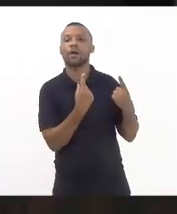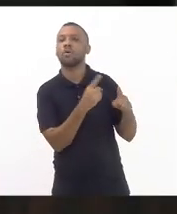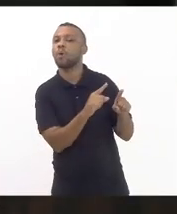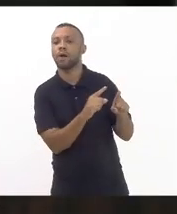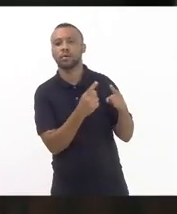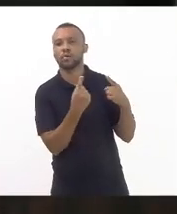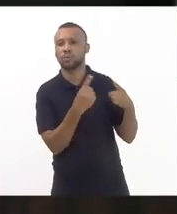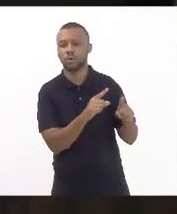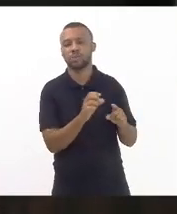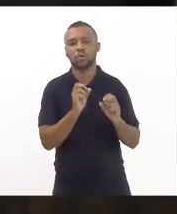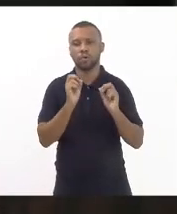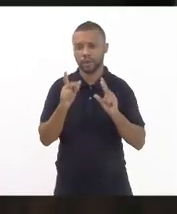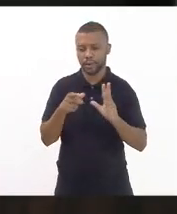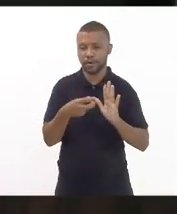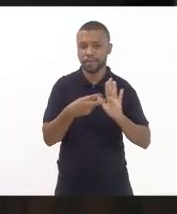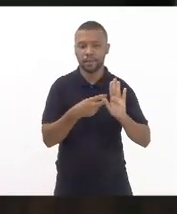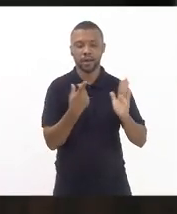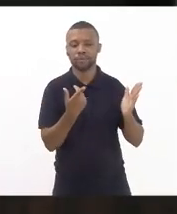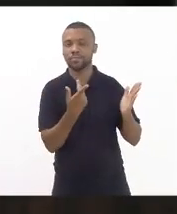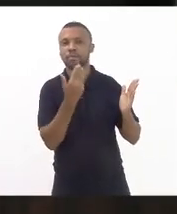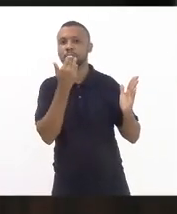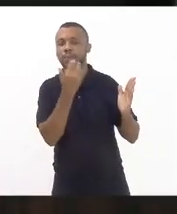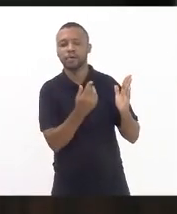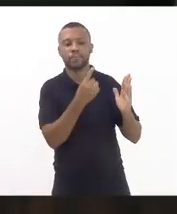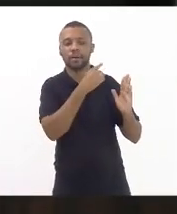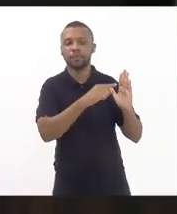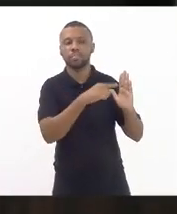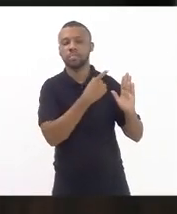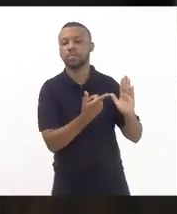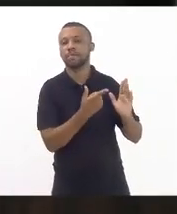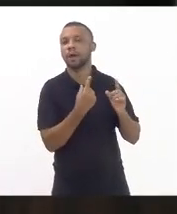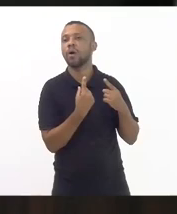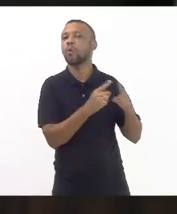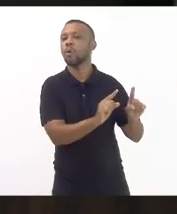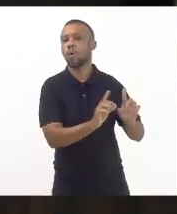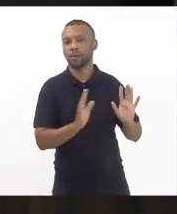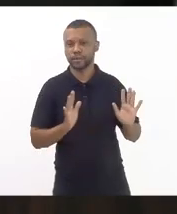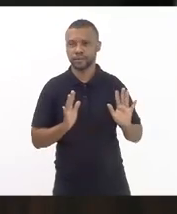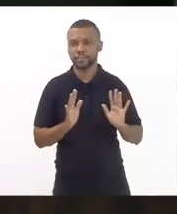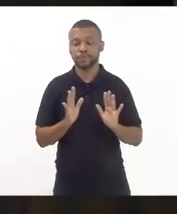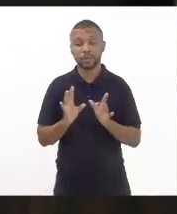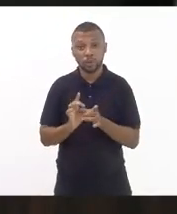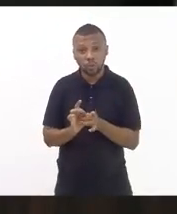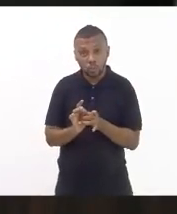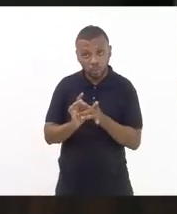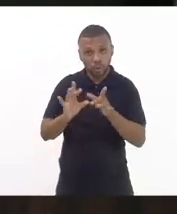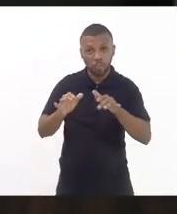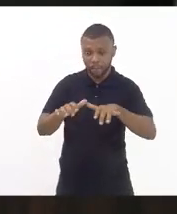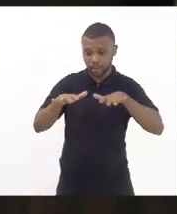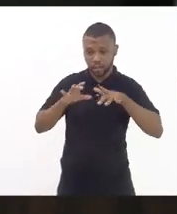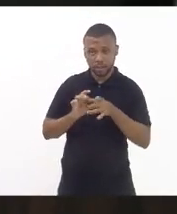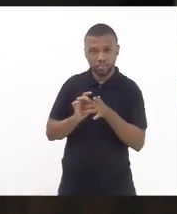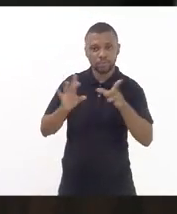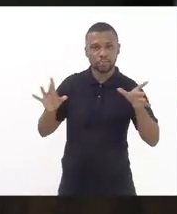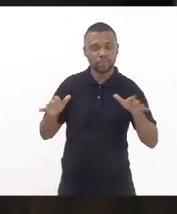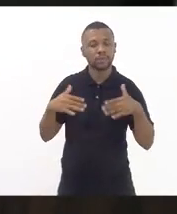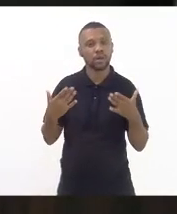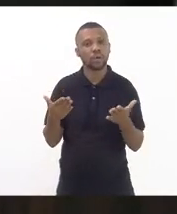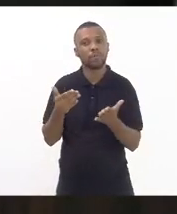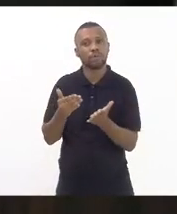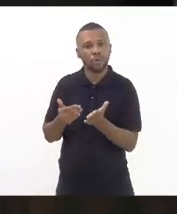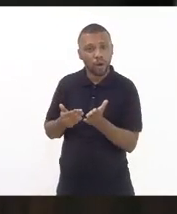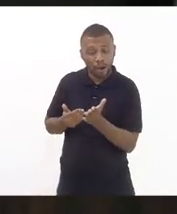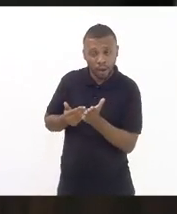presidente. Ok, pela rejeição do veto. Eu vou, com autorização do plenário, eu vou abrir